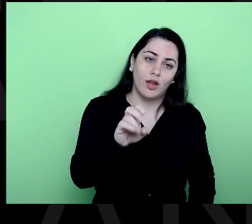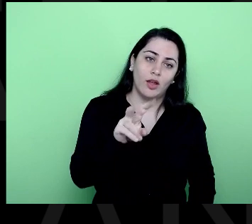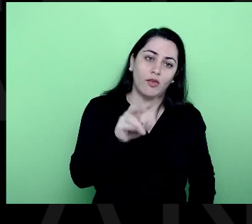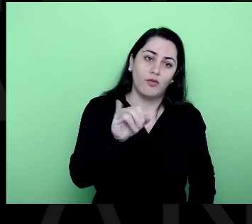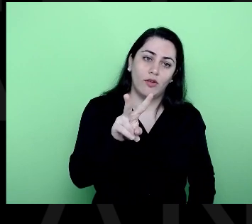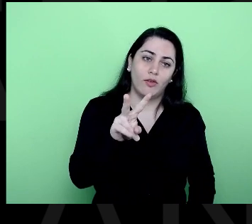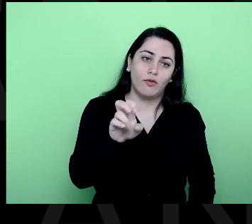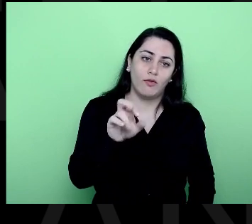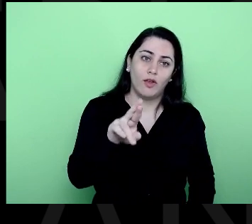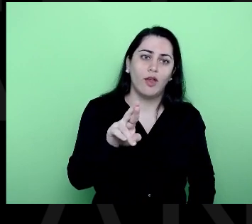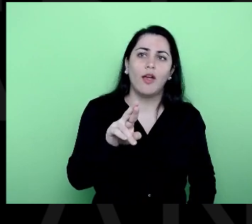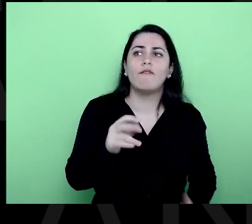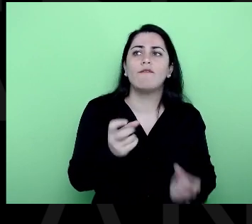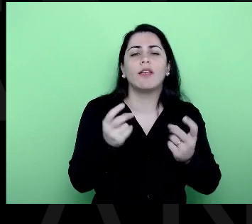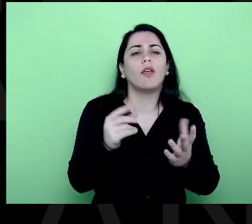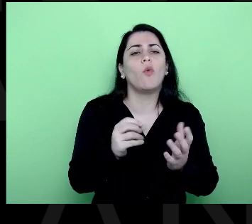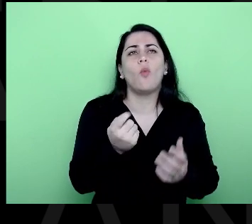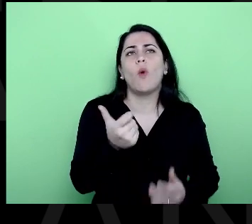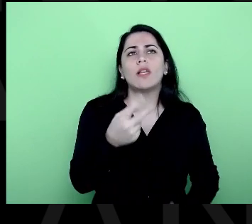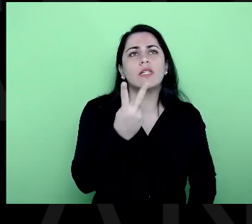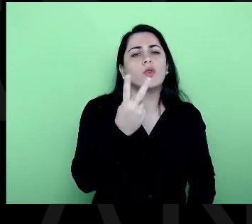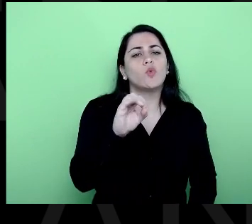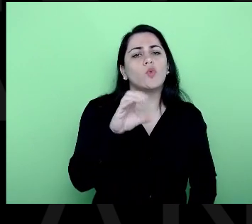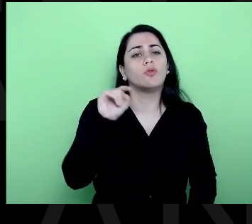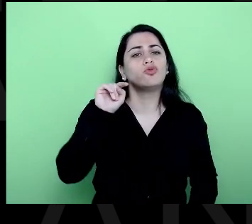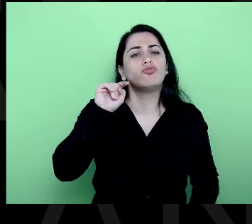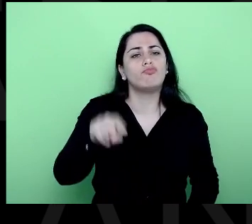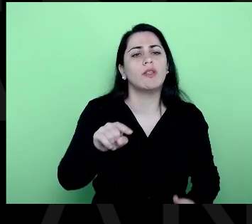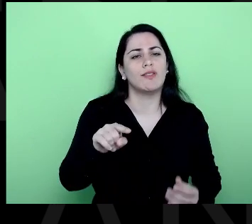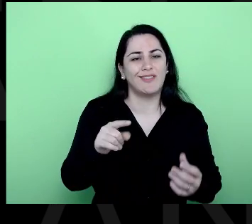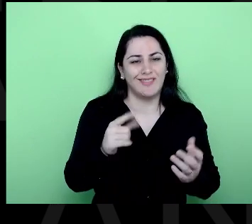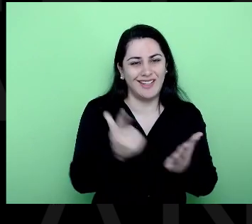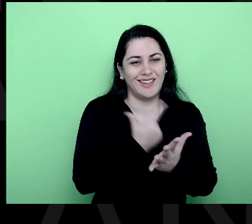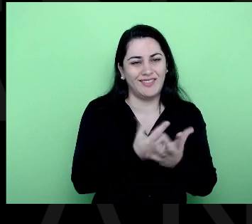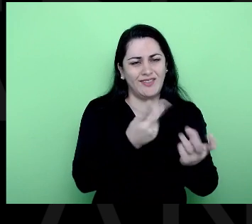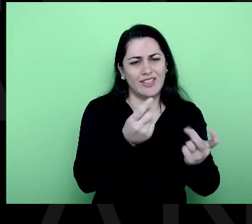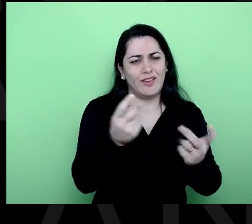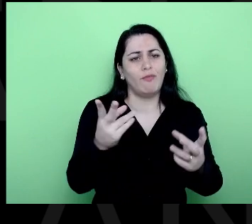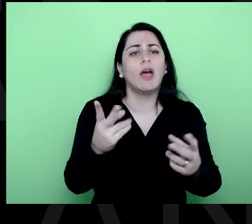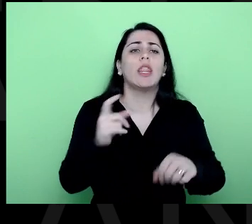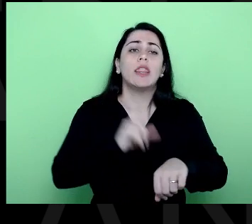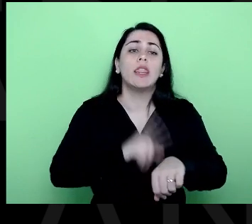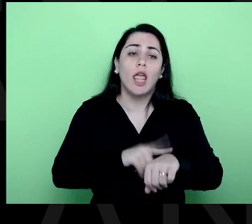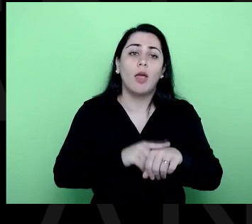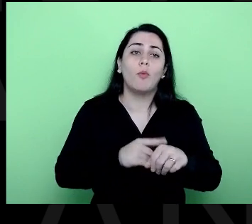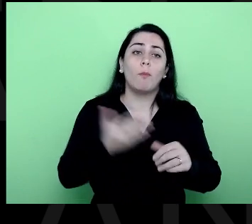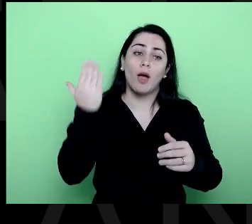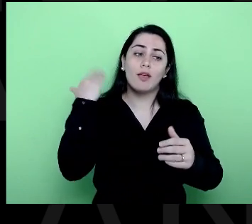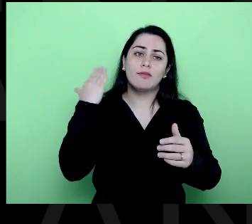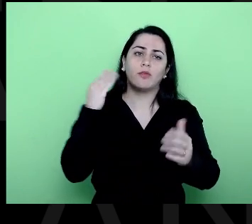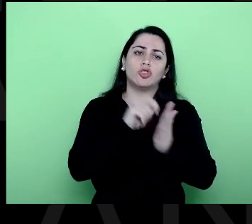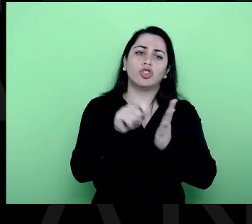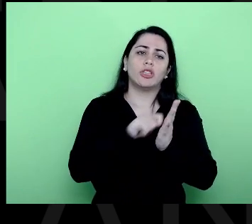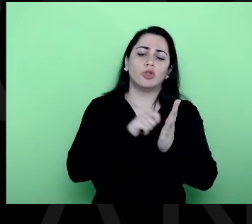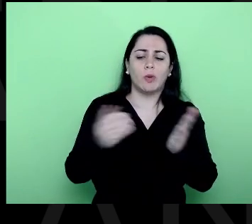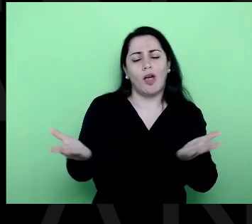vendeu quase 200 mil exemplares, mas ele tem uma distância de tempo grande, né? De quando ele foi lançado para agora. Então, isso era